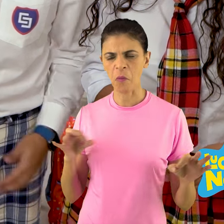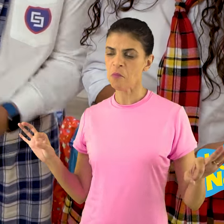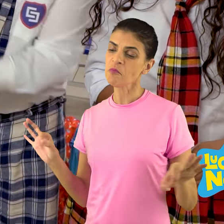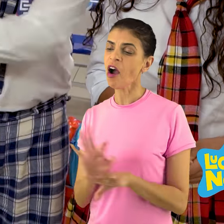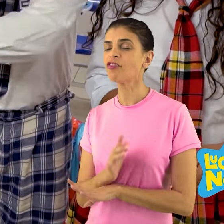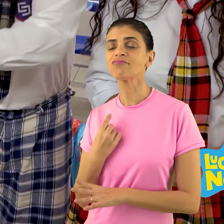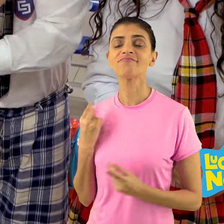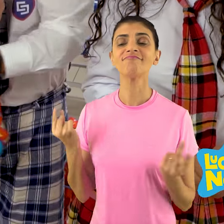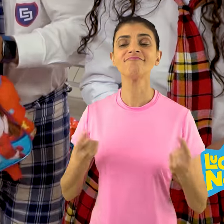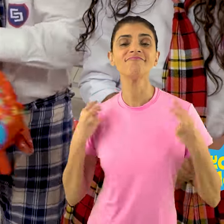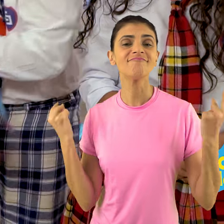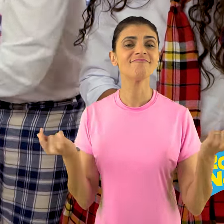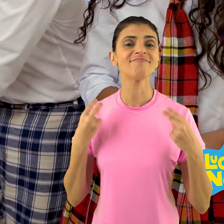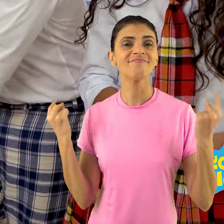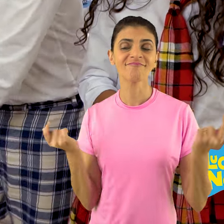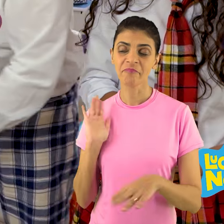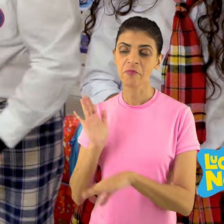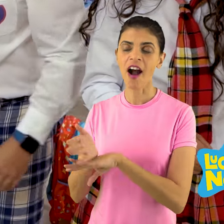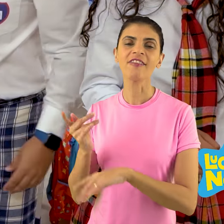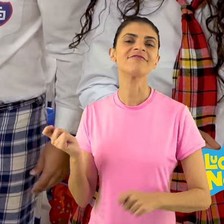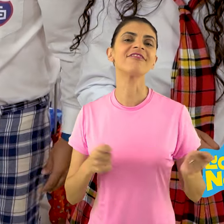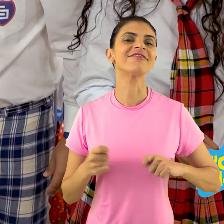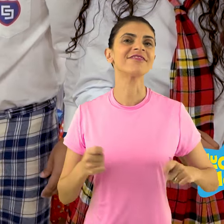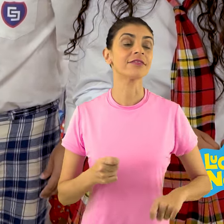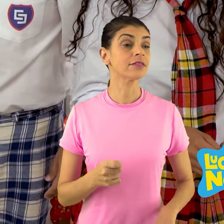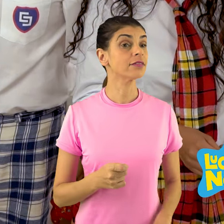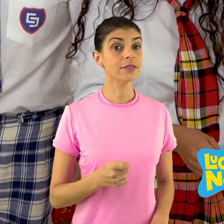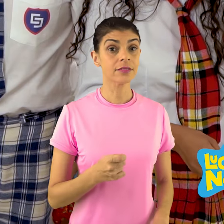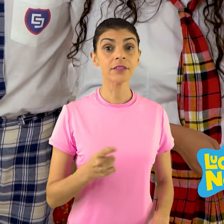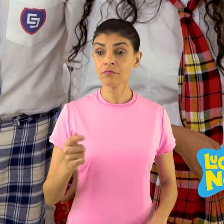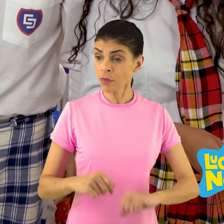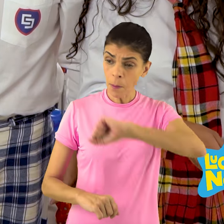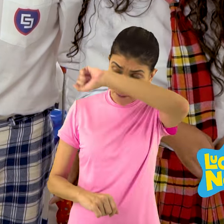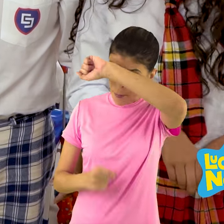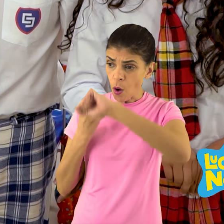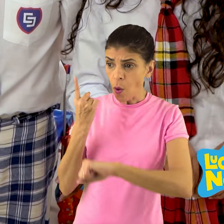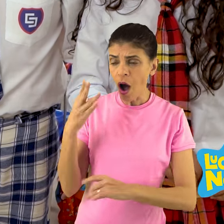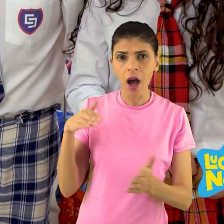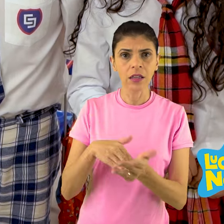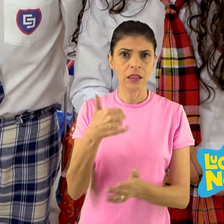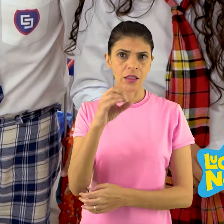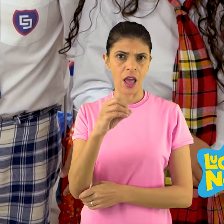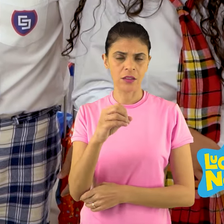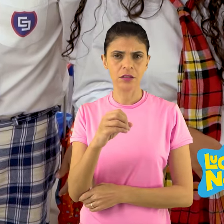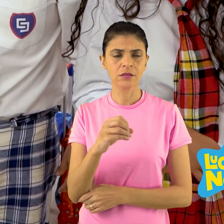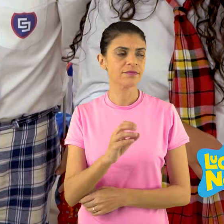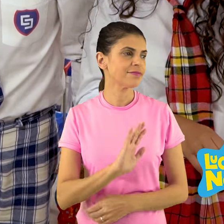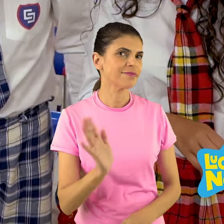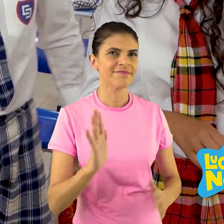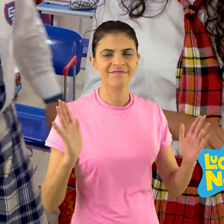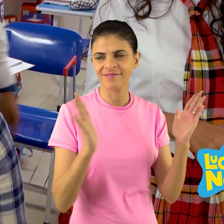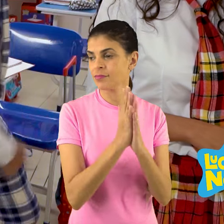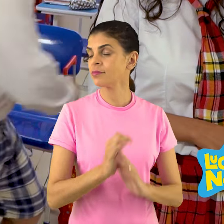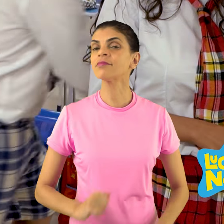nasci preparada. Então, contem até 10 e podem sair pra procurar a gente. Vamos nessa.